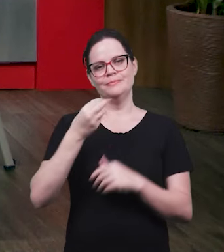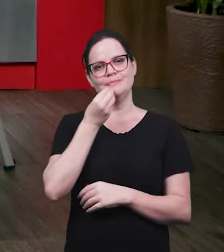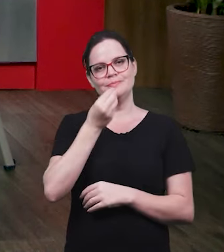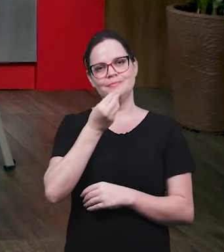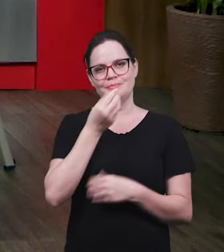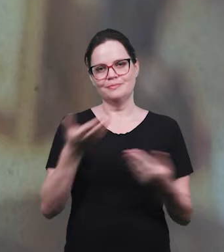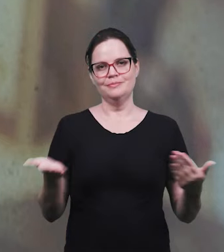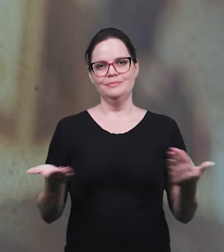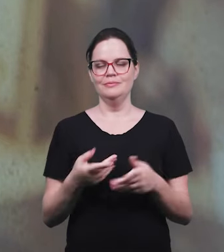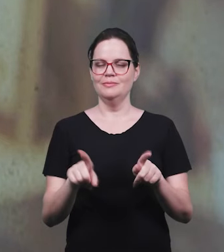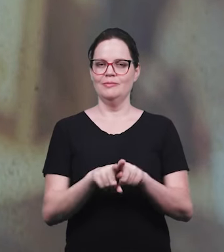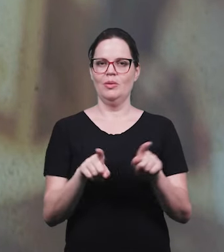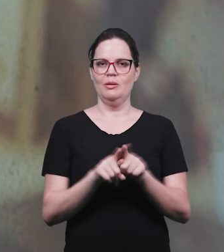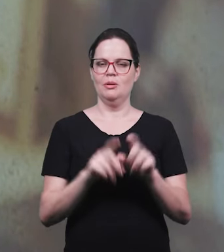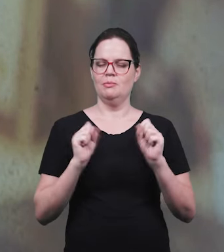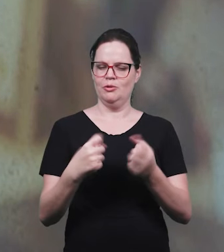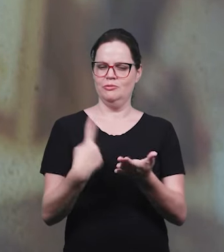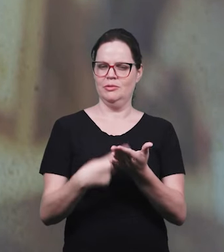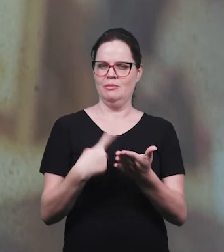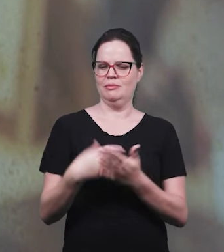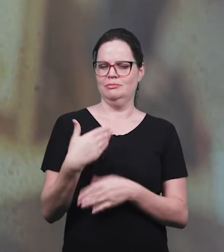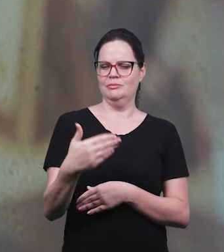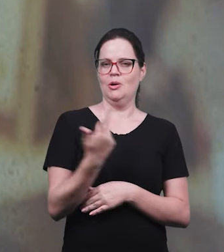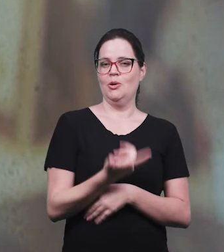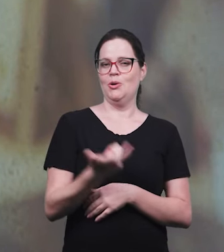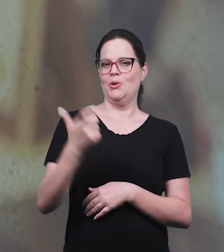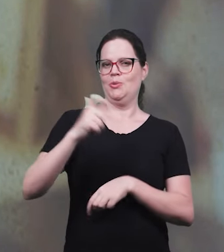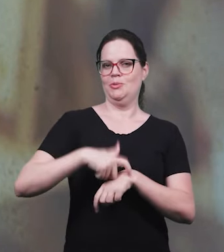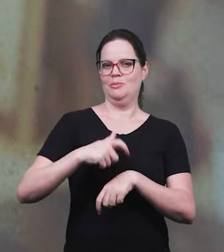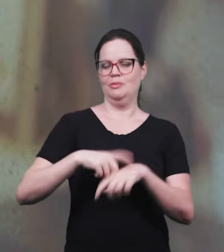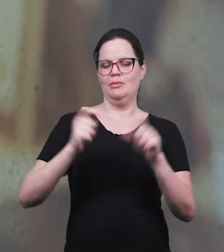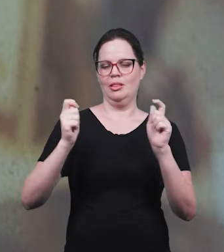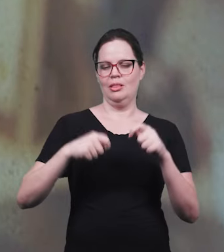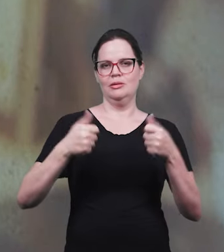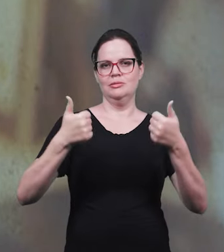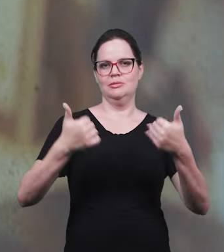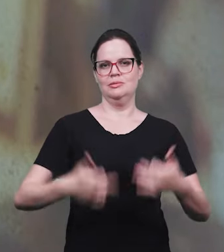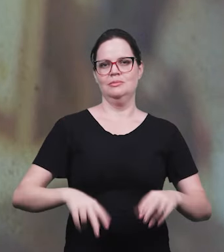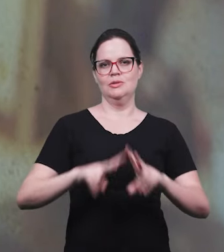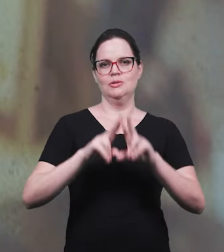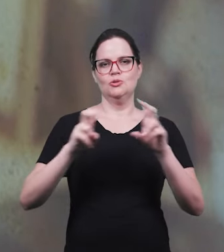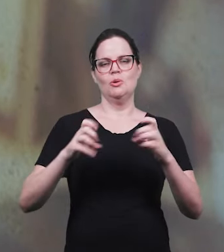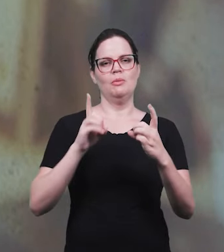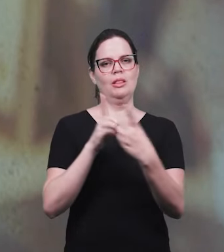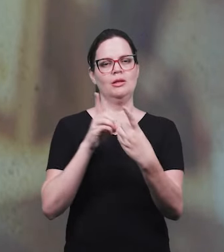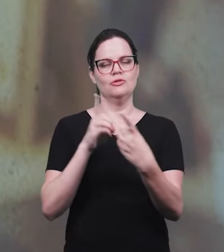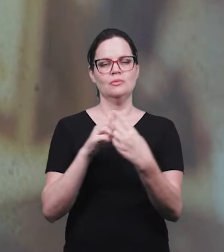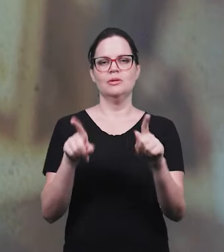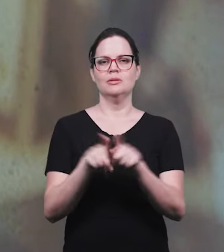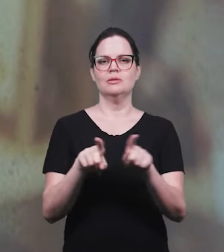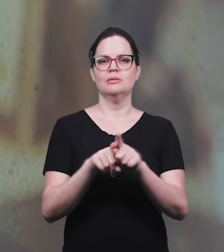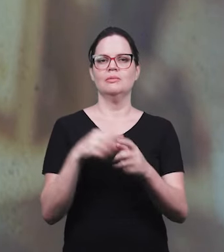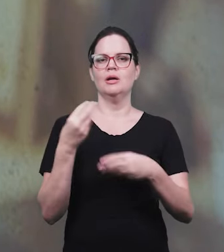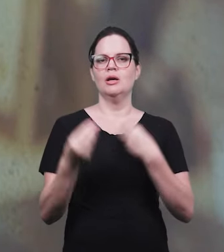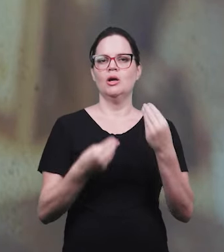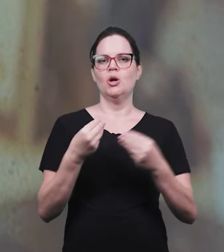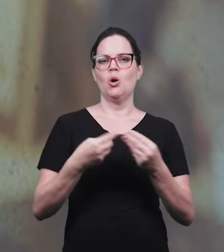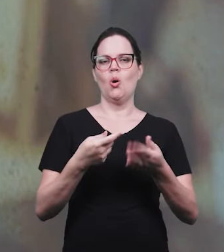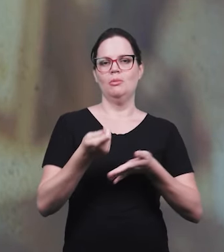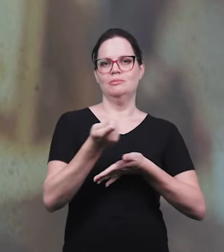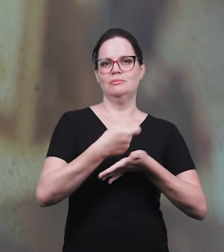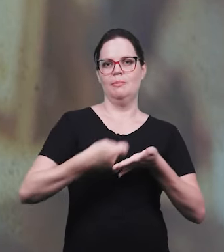oportunidade e podemos, num outro momento, inclusive falar sobre o atendimento, como escrever